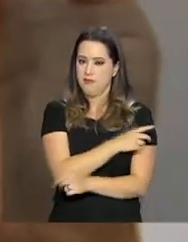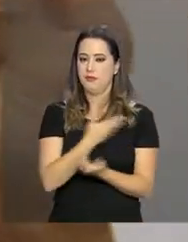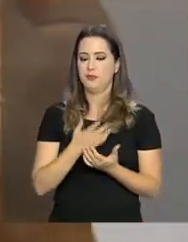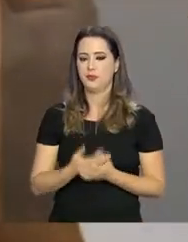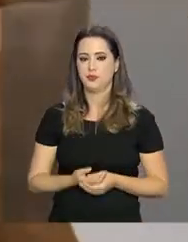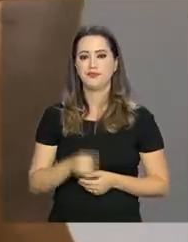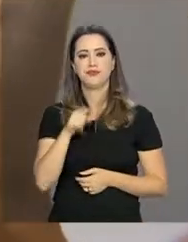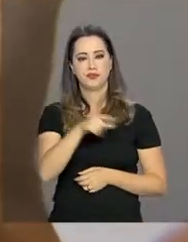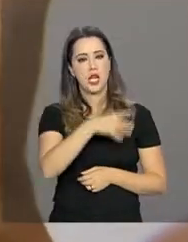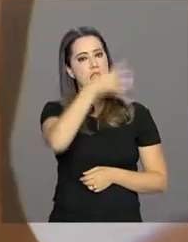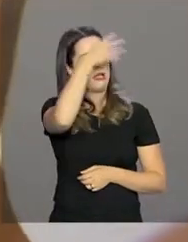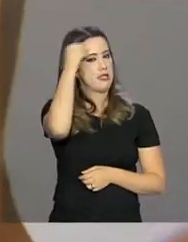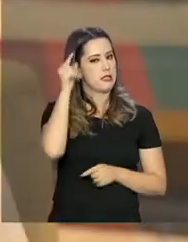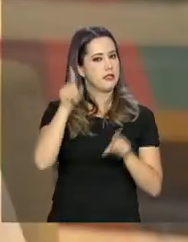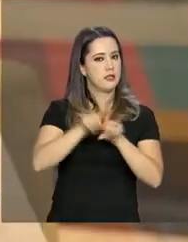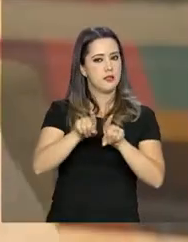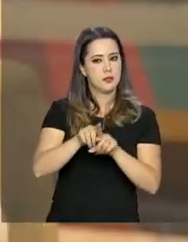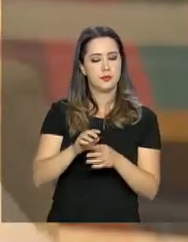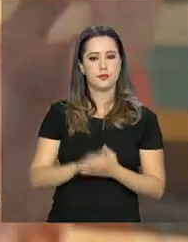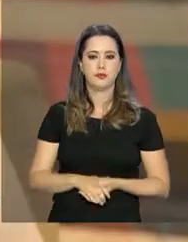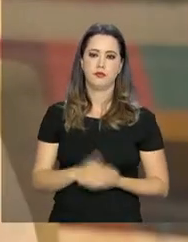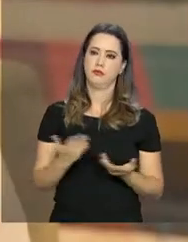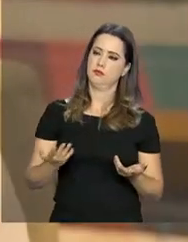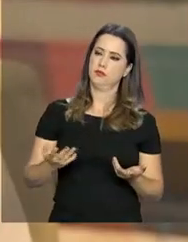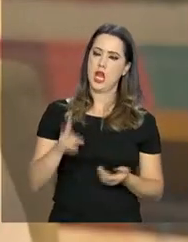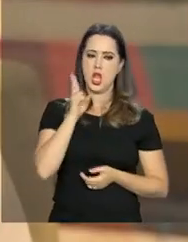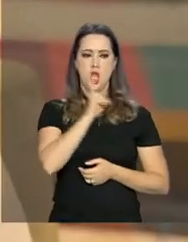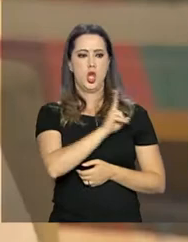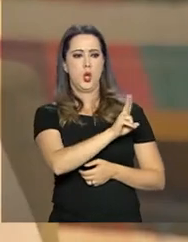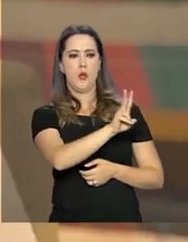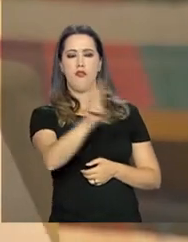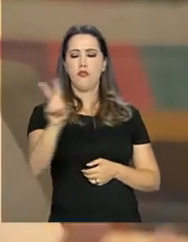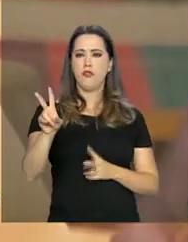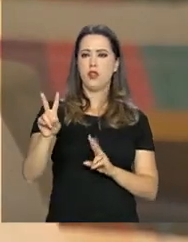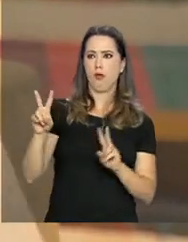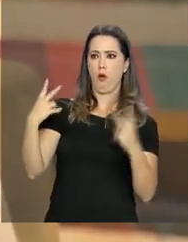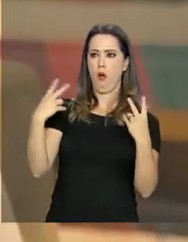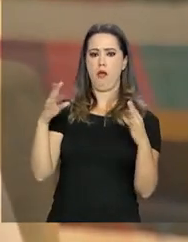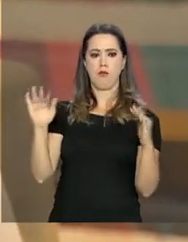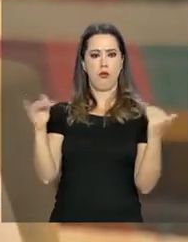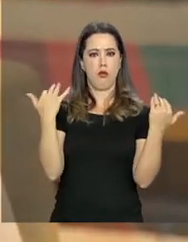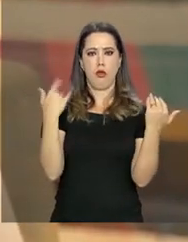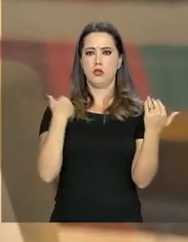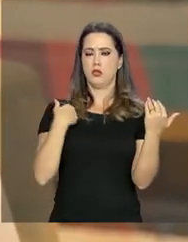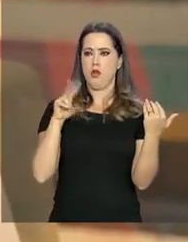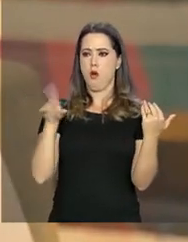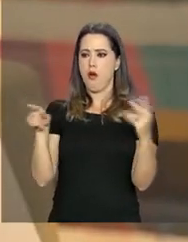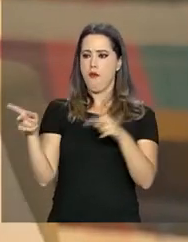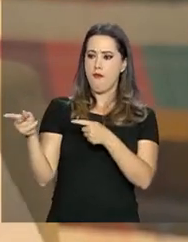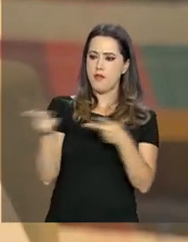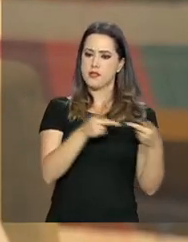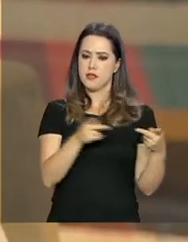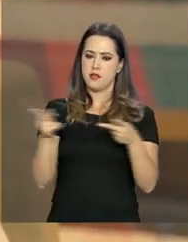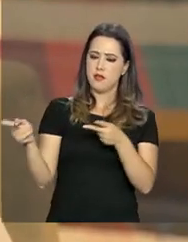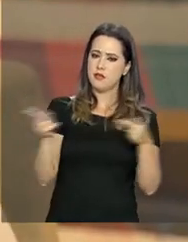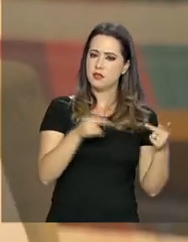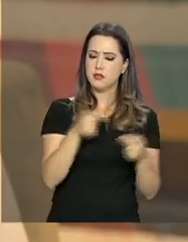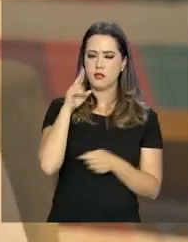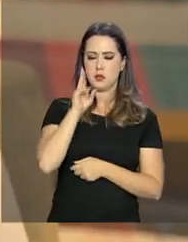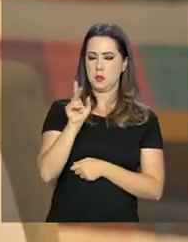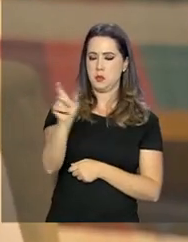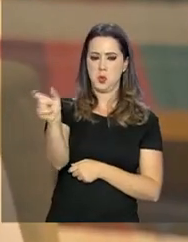também esqueceu de se prevenir. E eu olhava a cara dos médicos que me visitavam, que eram todos amigos e tal, e via que eles estavam